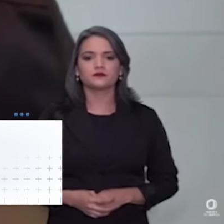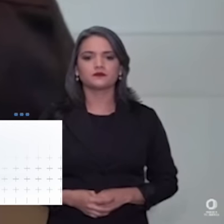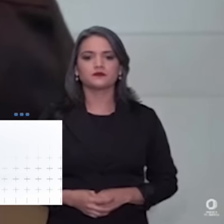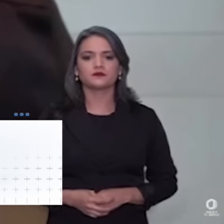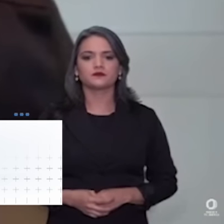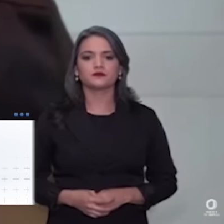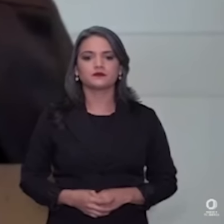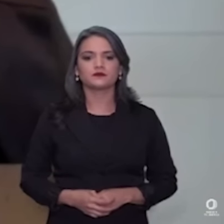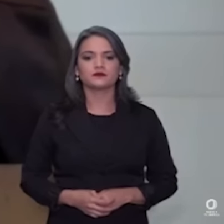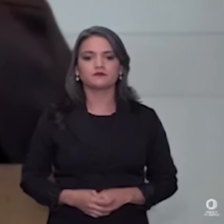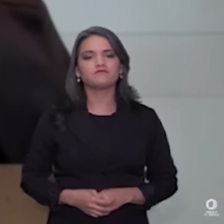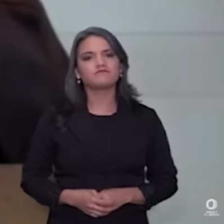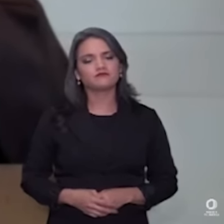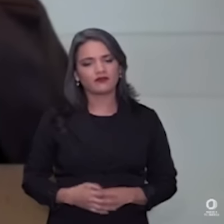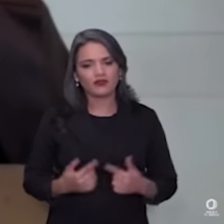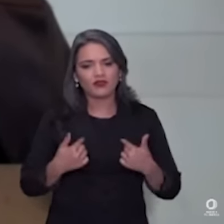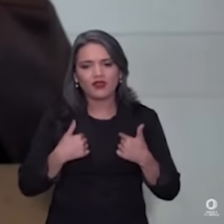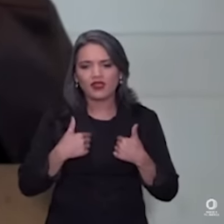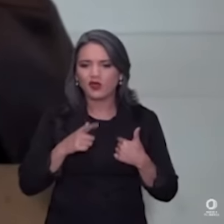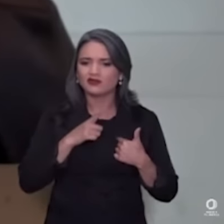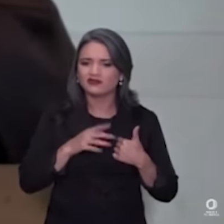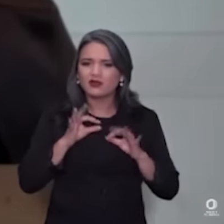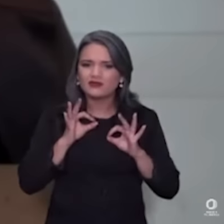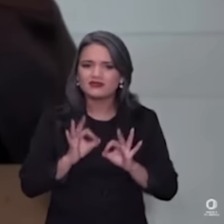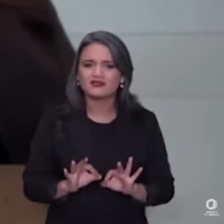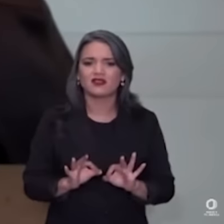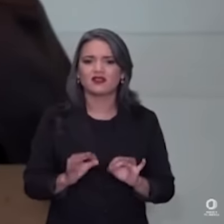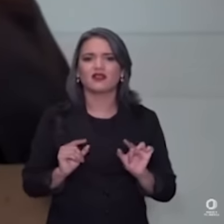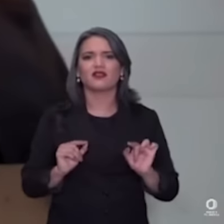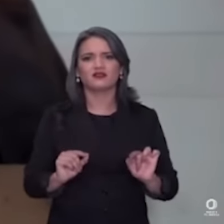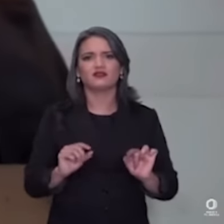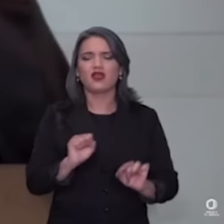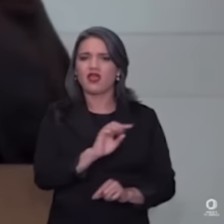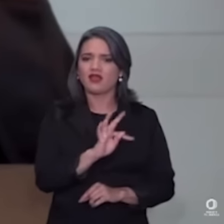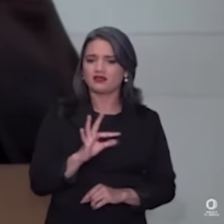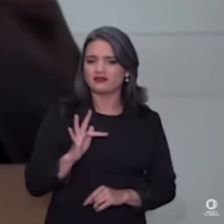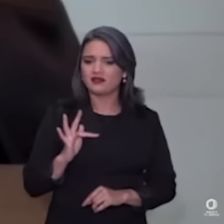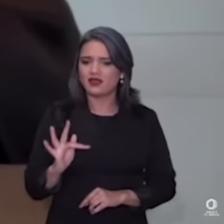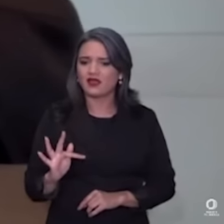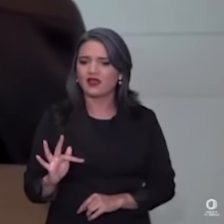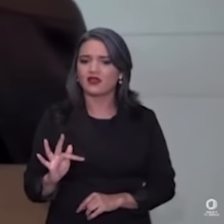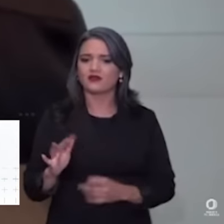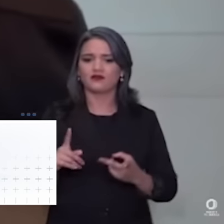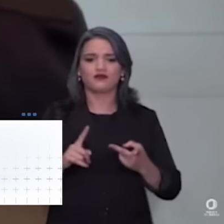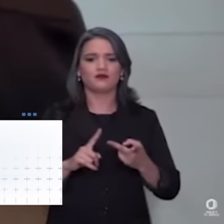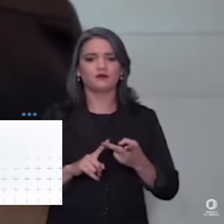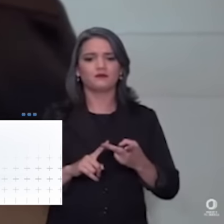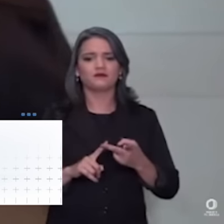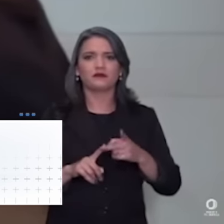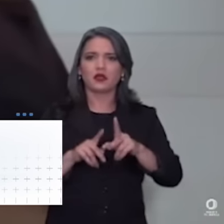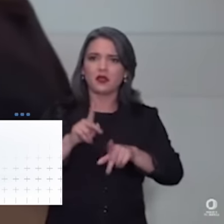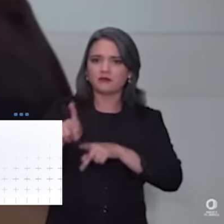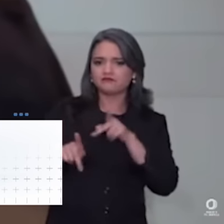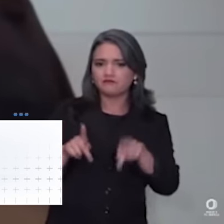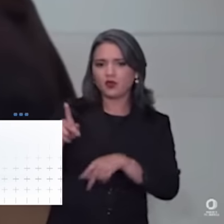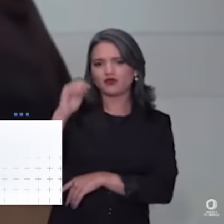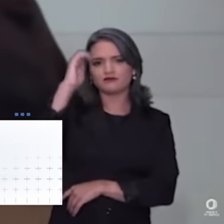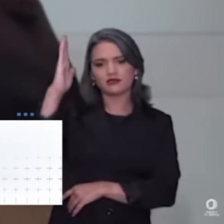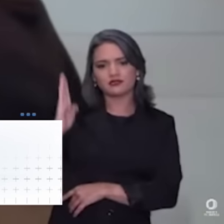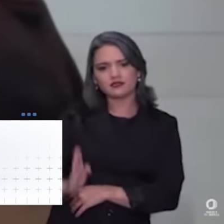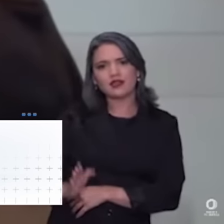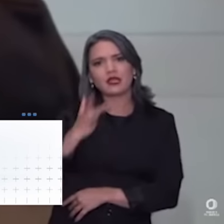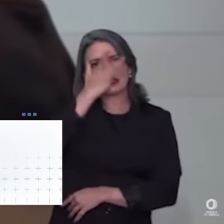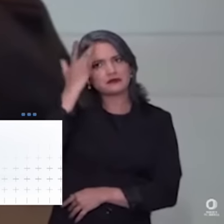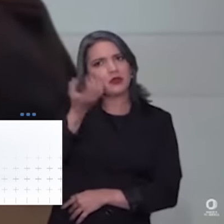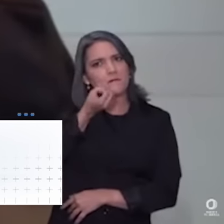tenho absoluta convicção que o Supremo Tribunal Federal, a população brasileira, as pessoas de